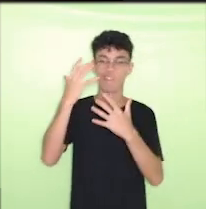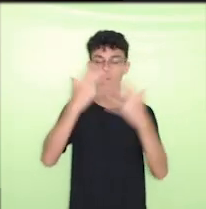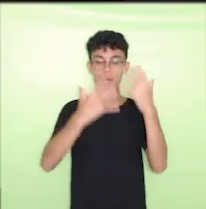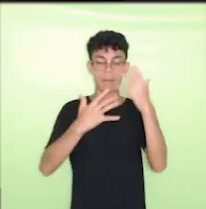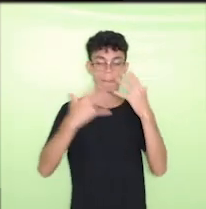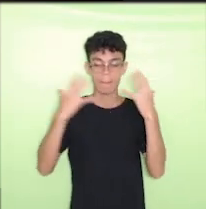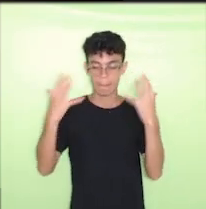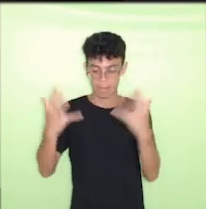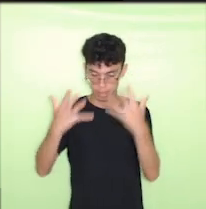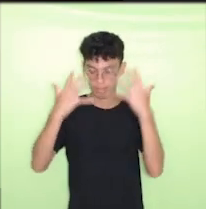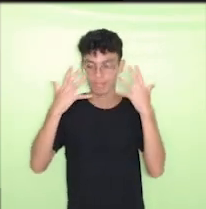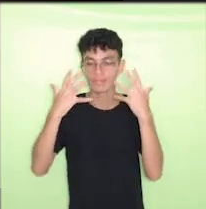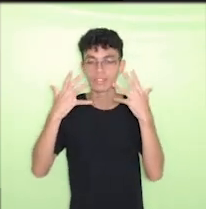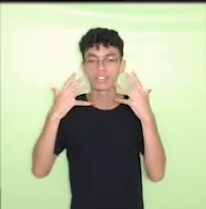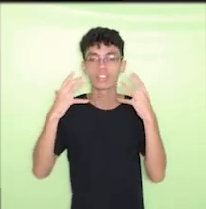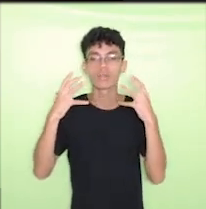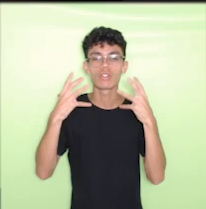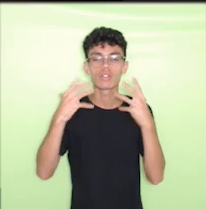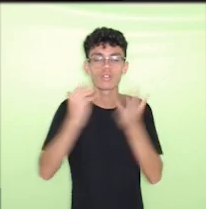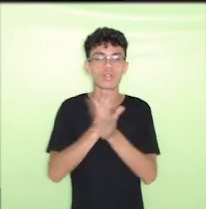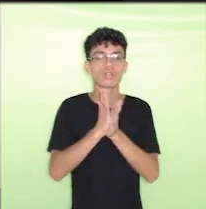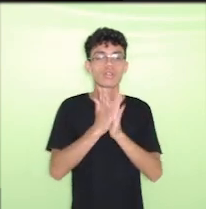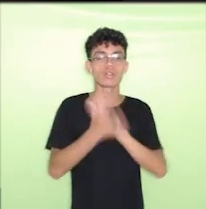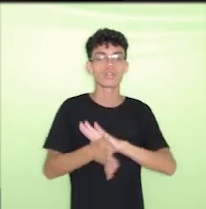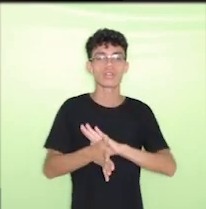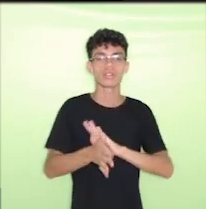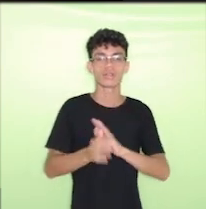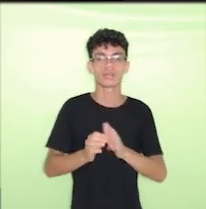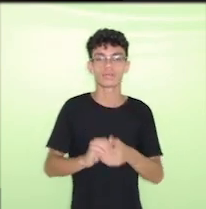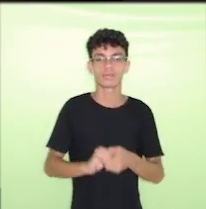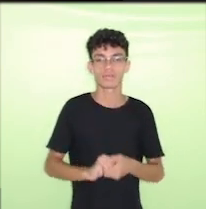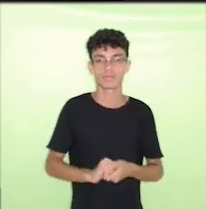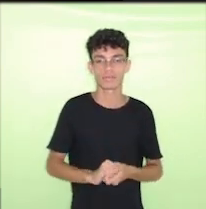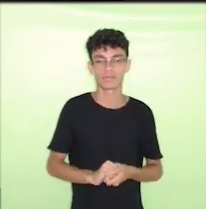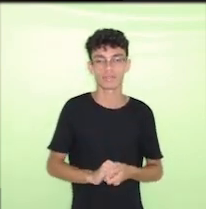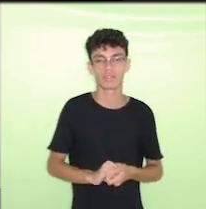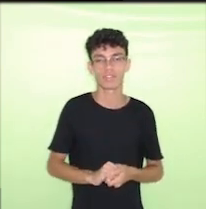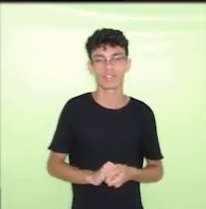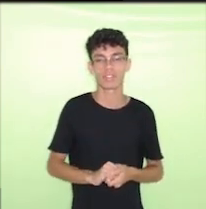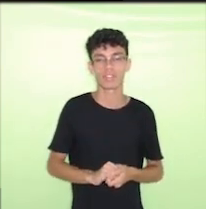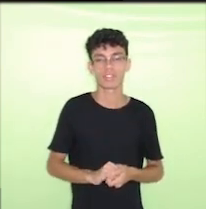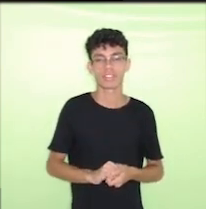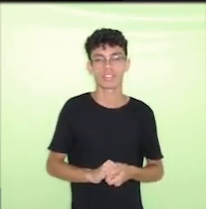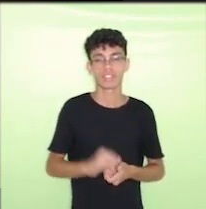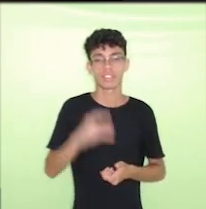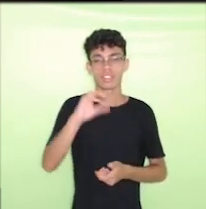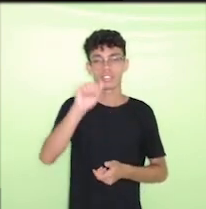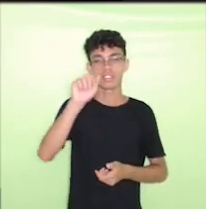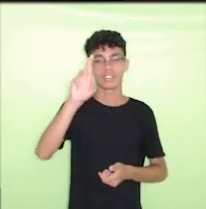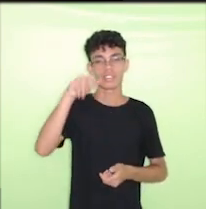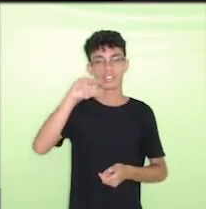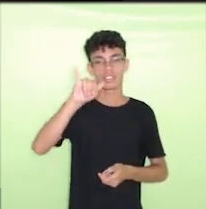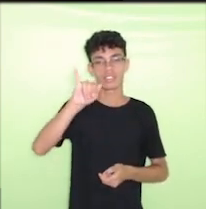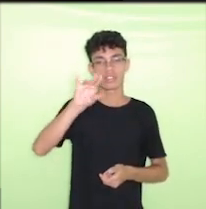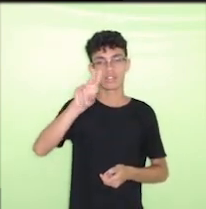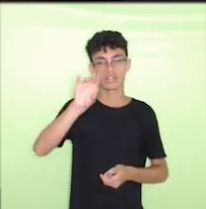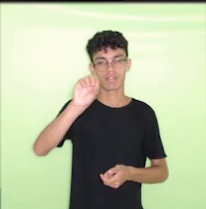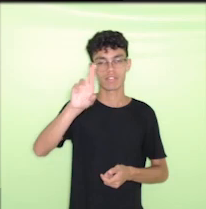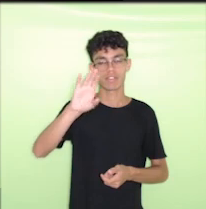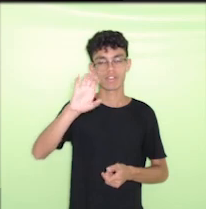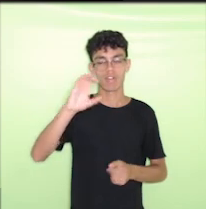e os devoram. Um pirilampo carnívoro. Sim, quase